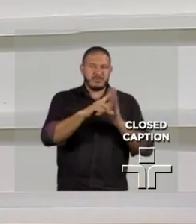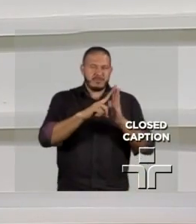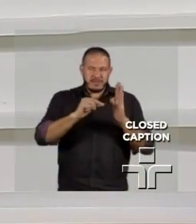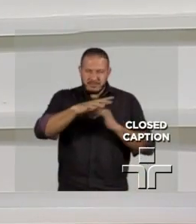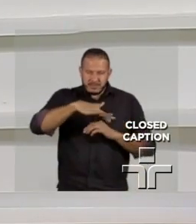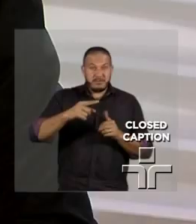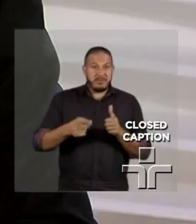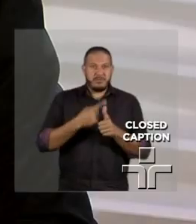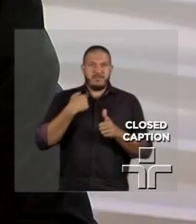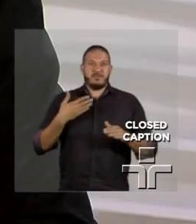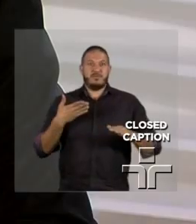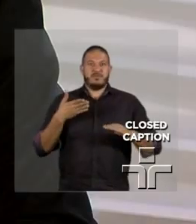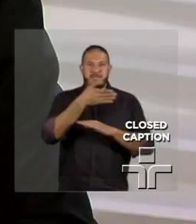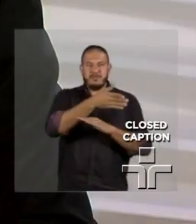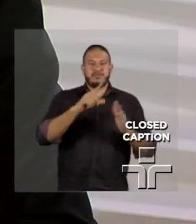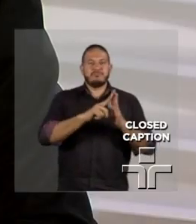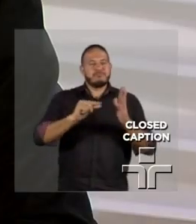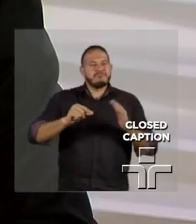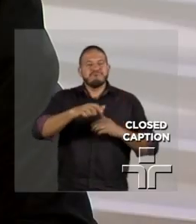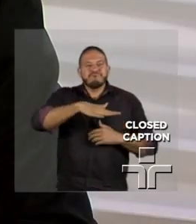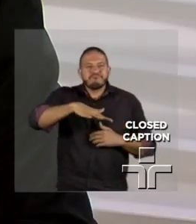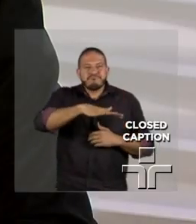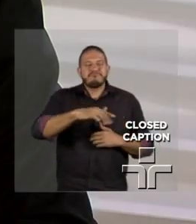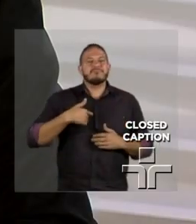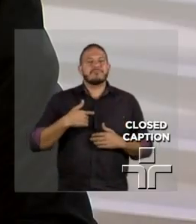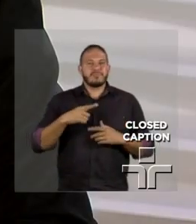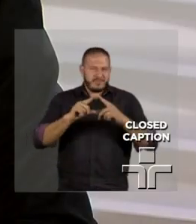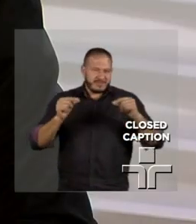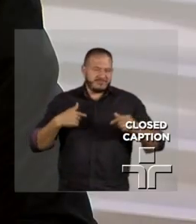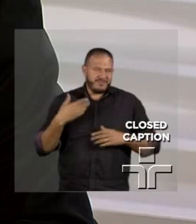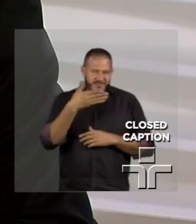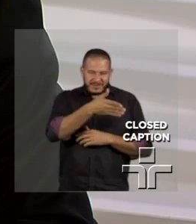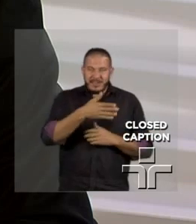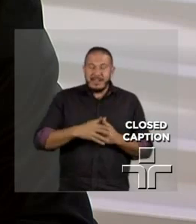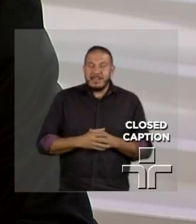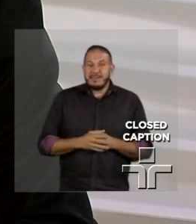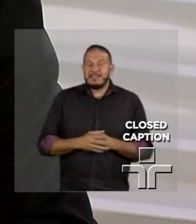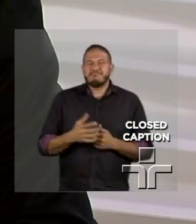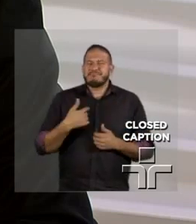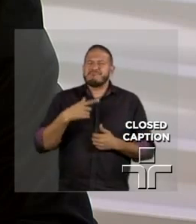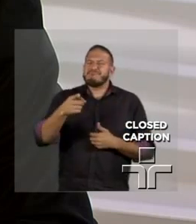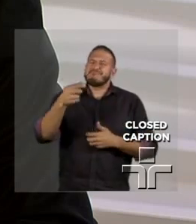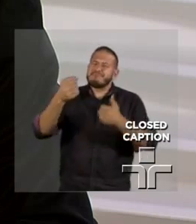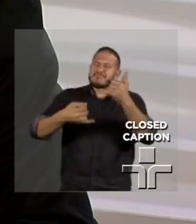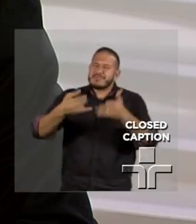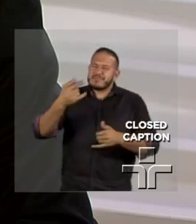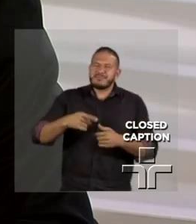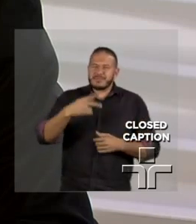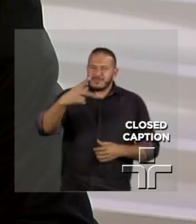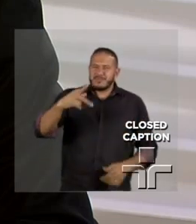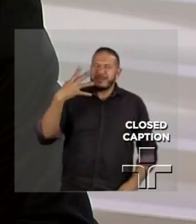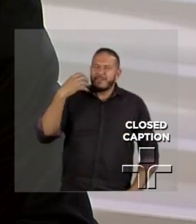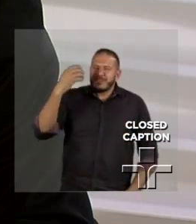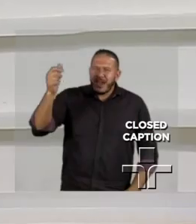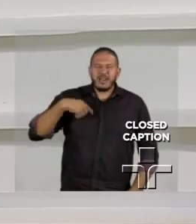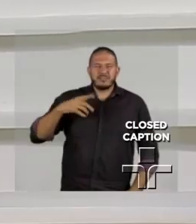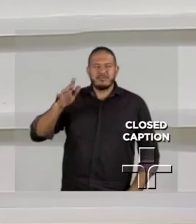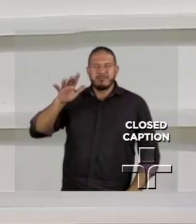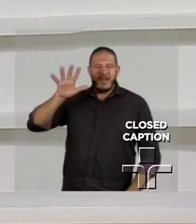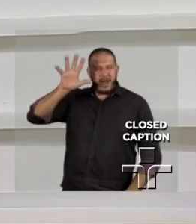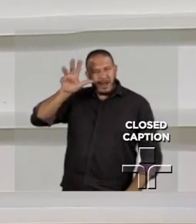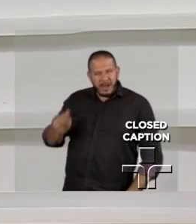totalitário qualquer, para esse armamento ser uma opção política. Eu não vejo. Eu acho que essas duas coisas não devem ser associadas